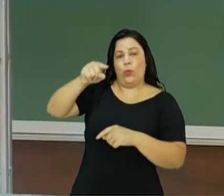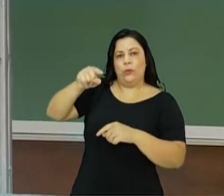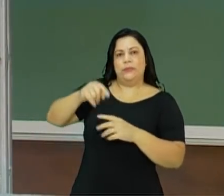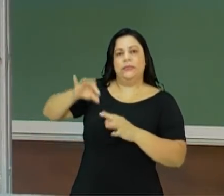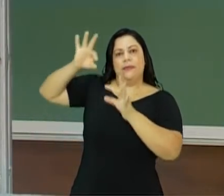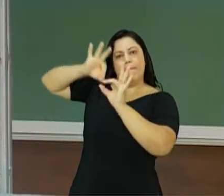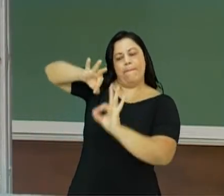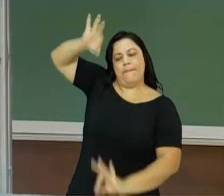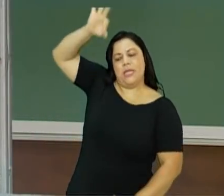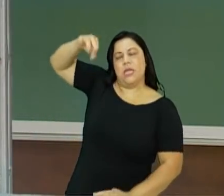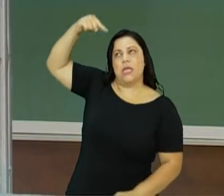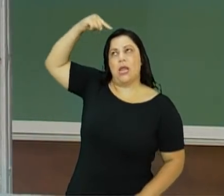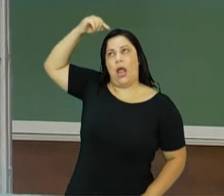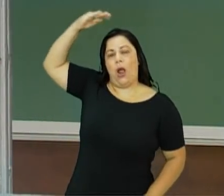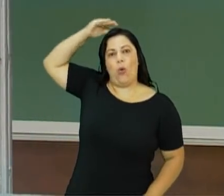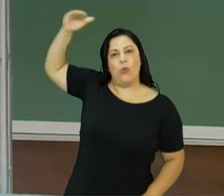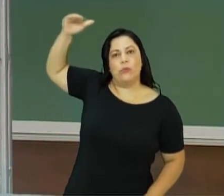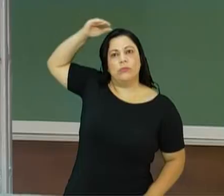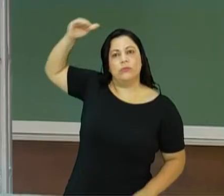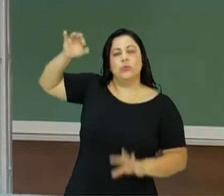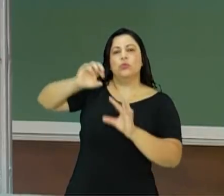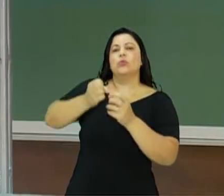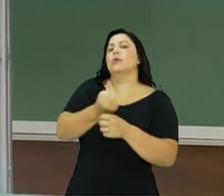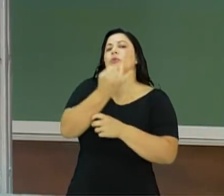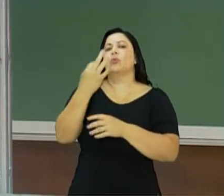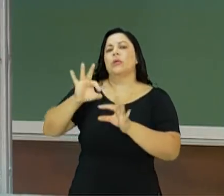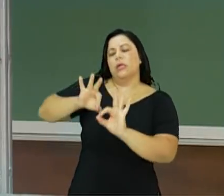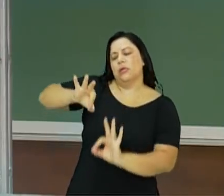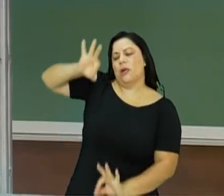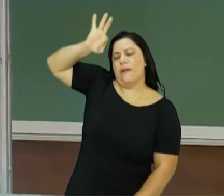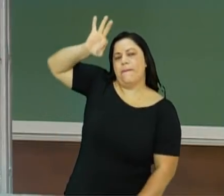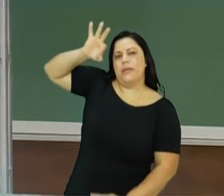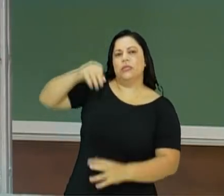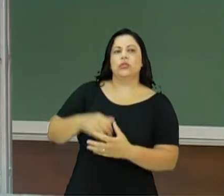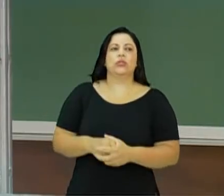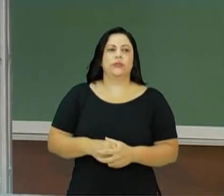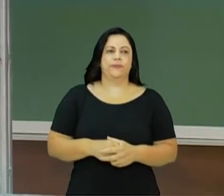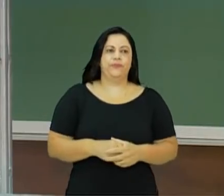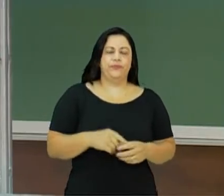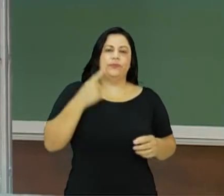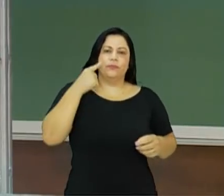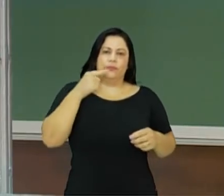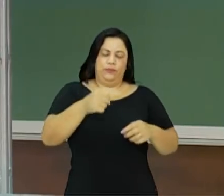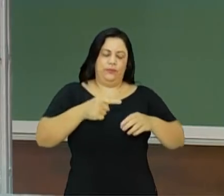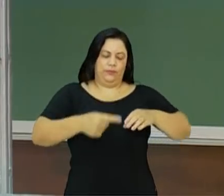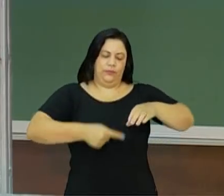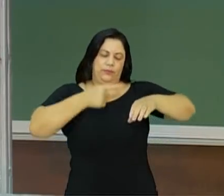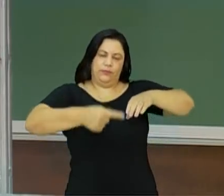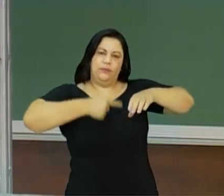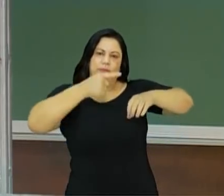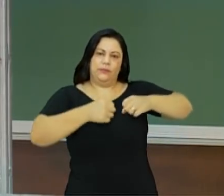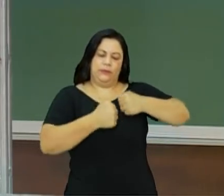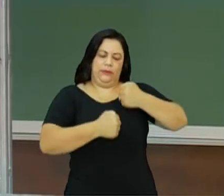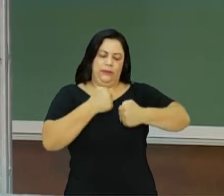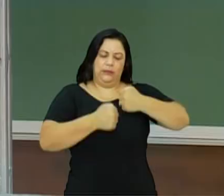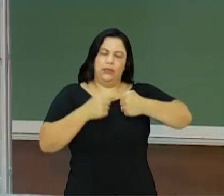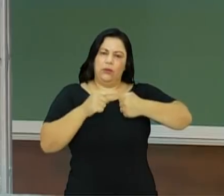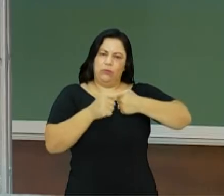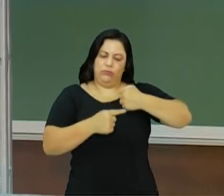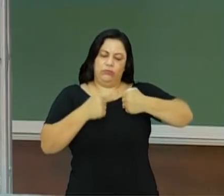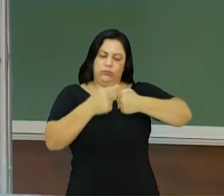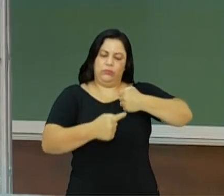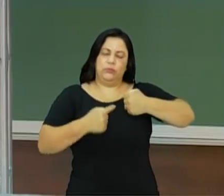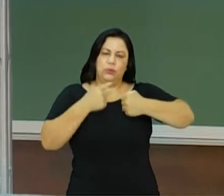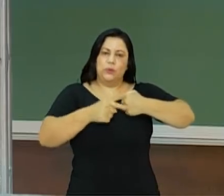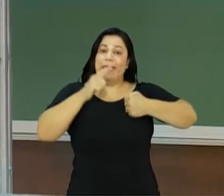manhã que você acorda, né? Em que, teoricamente, esse líquido sinovial entrou ali entre os discos intervertebrais,